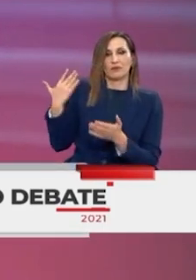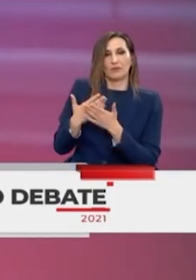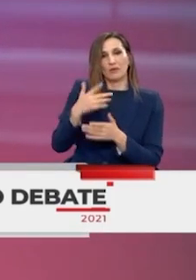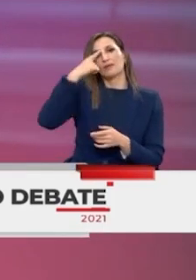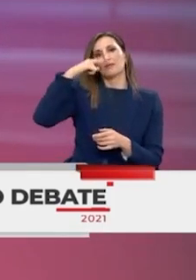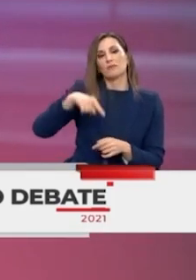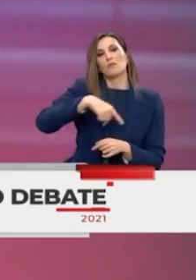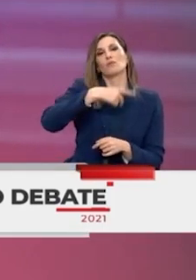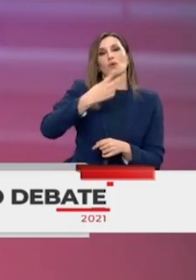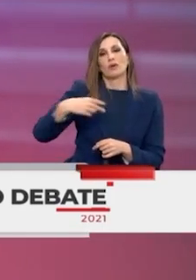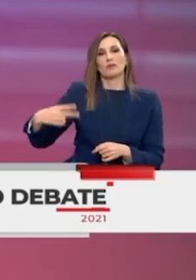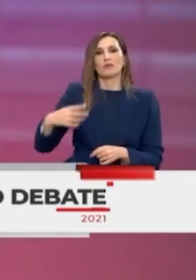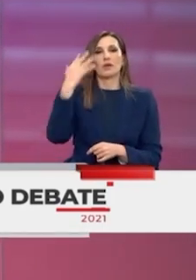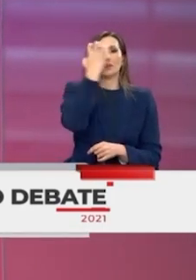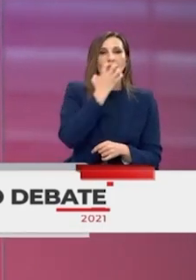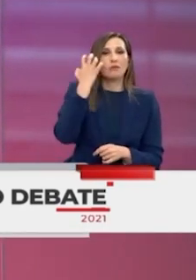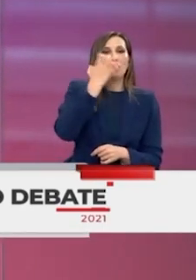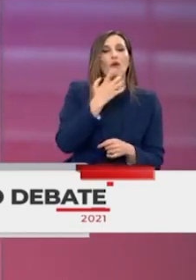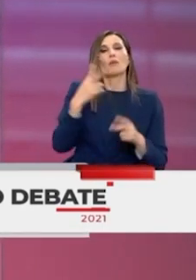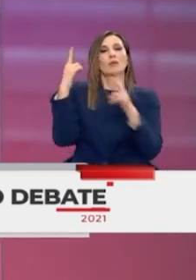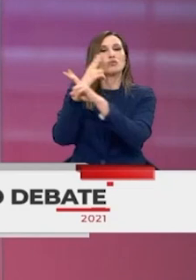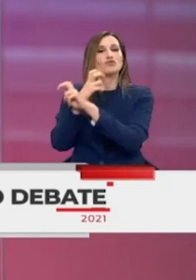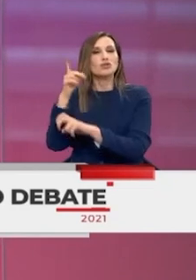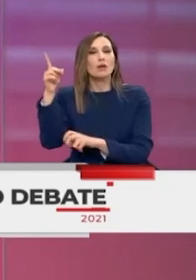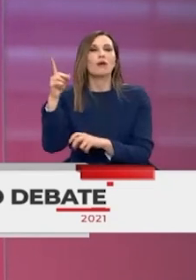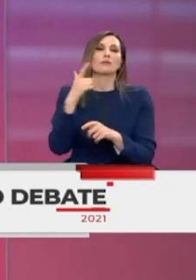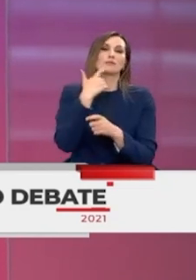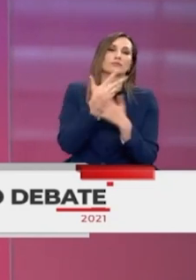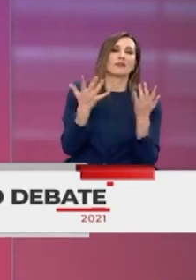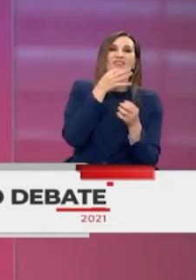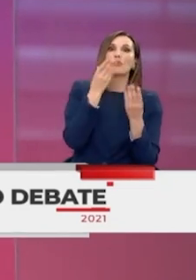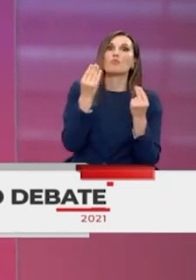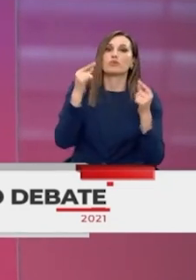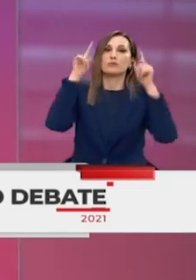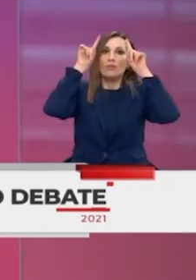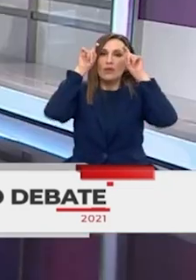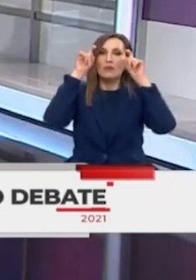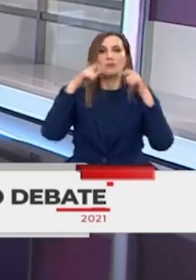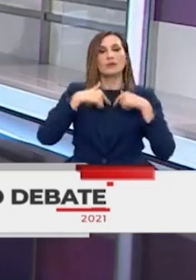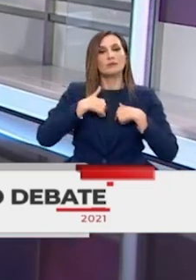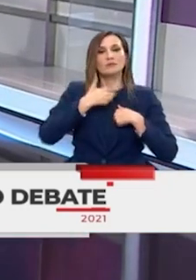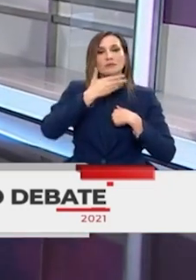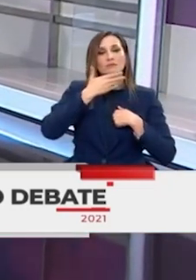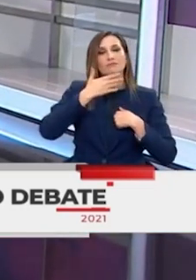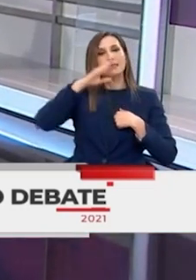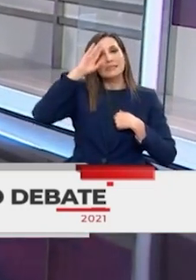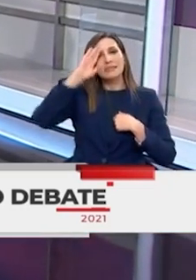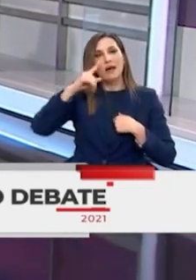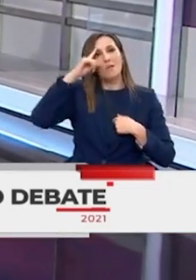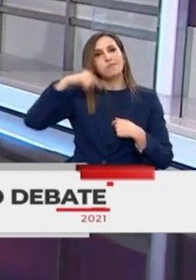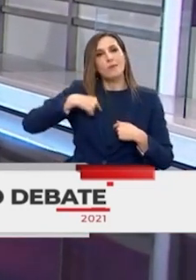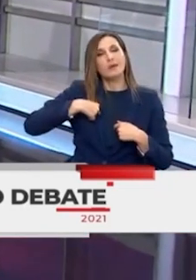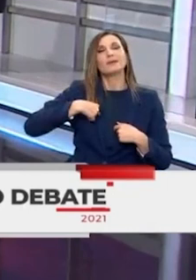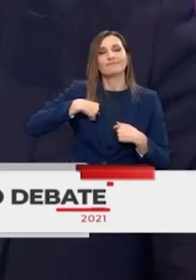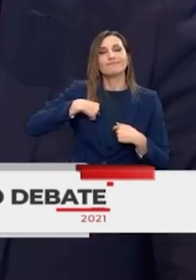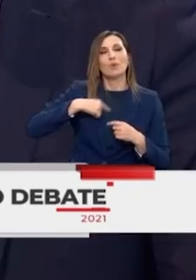na Indonésia, na Etiópia, em Bruxelas, tive que falar com muitos diabos. E soube sempre o que é que era